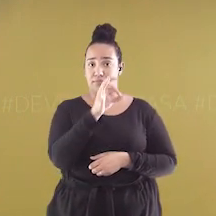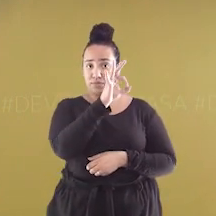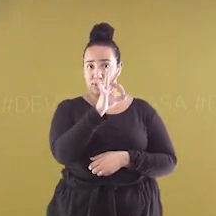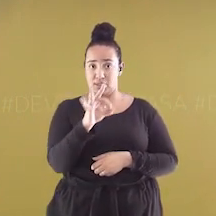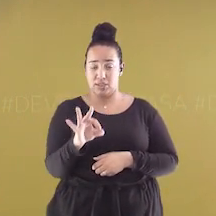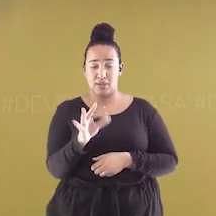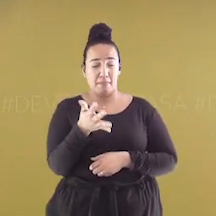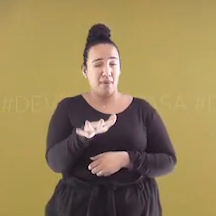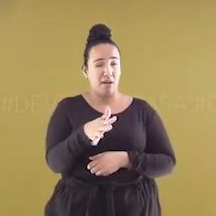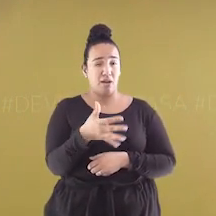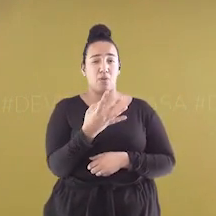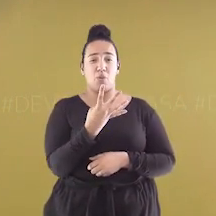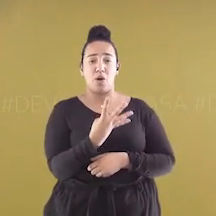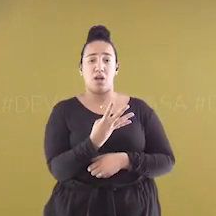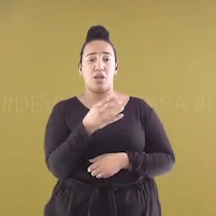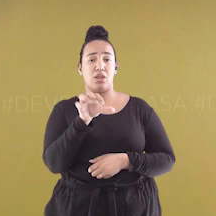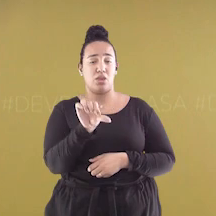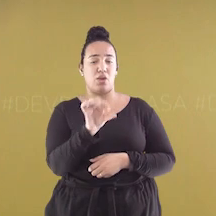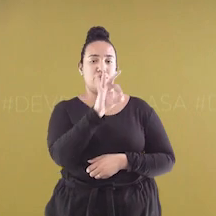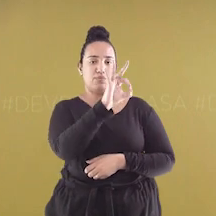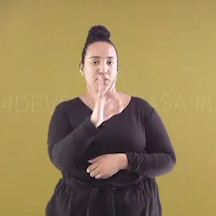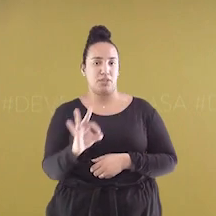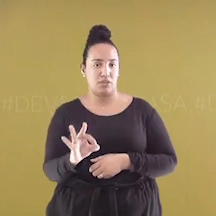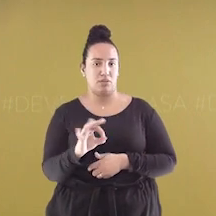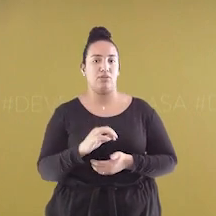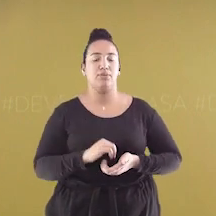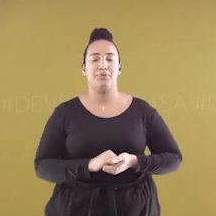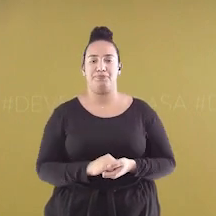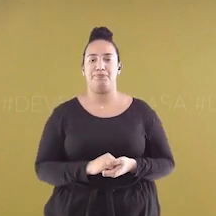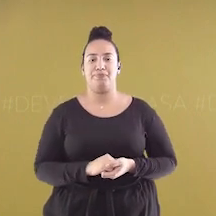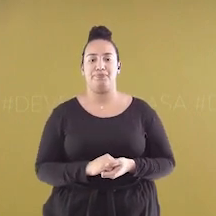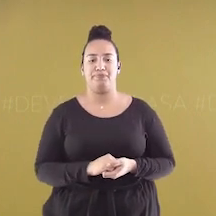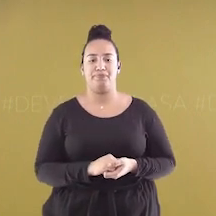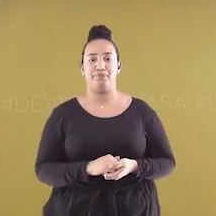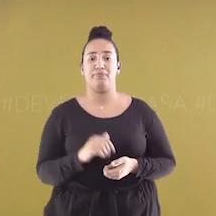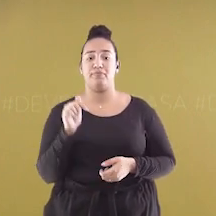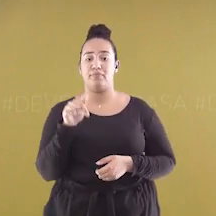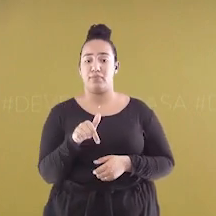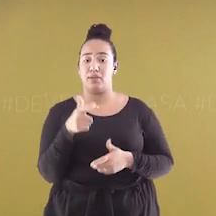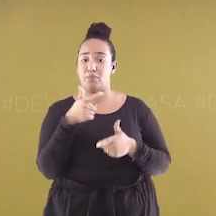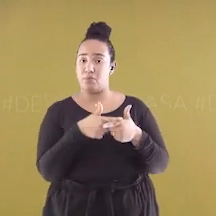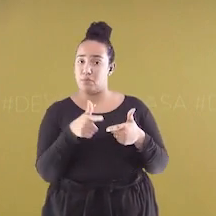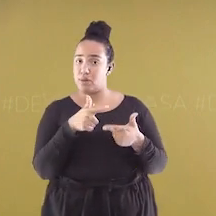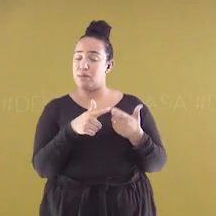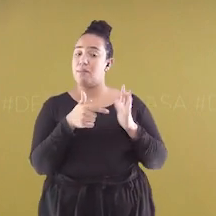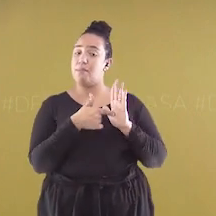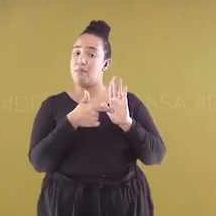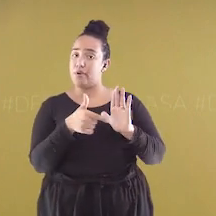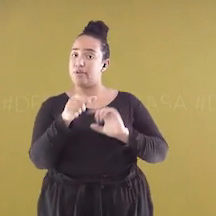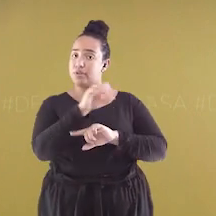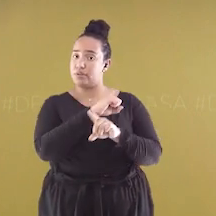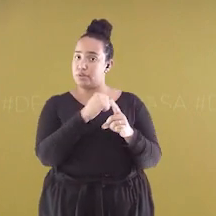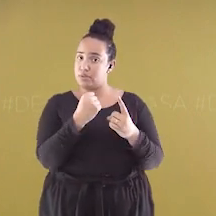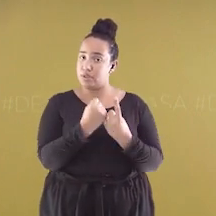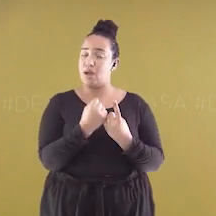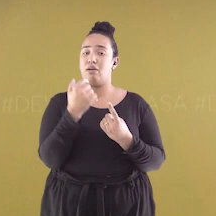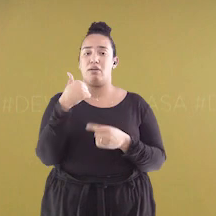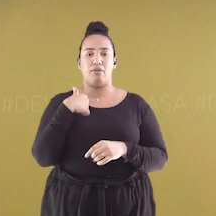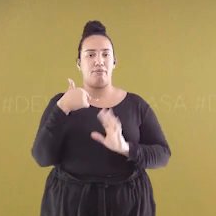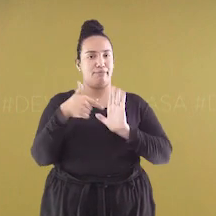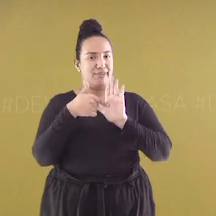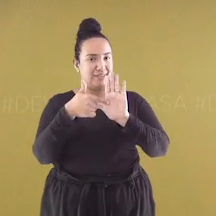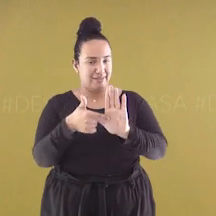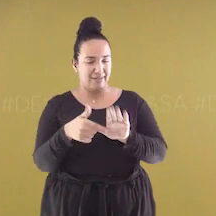de aproximadamente 49%. E isso reflete esses problemas sociais que nós destacamos,